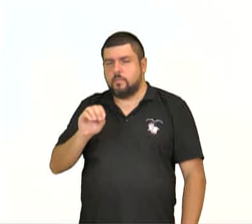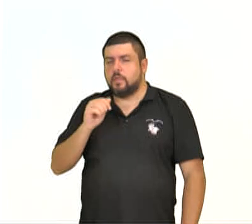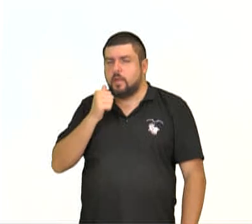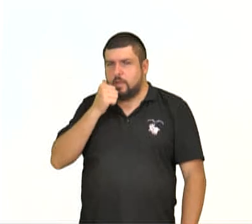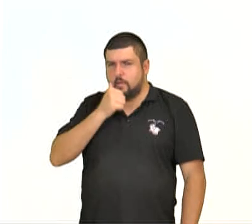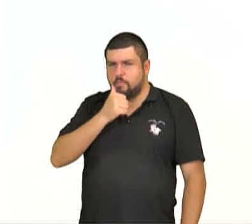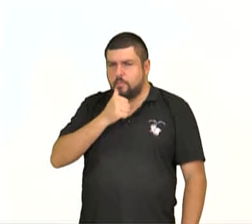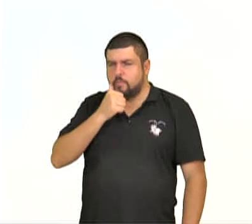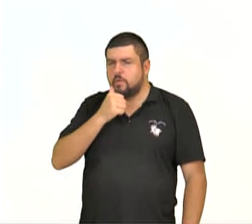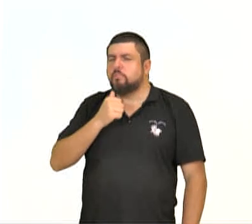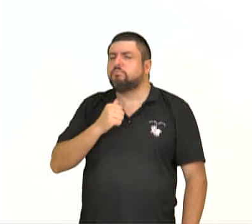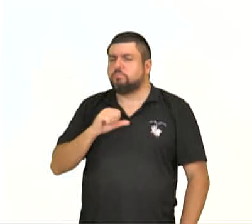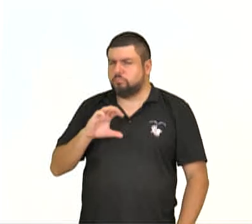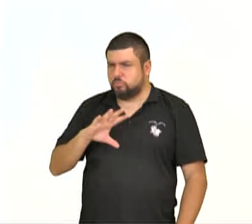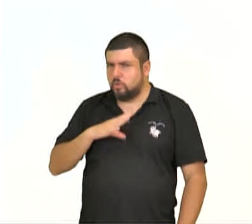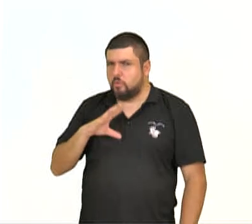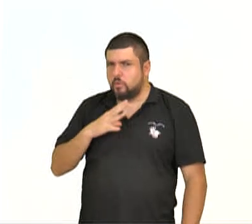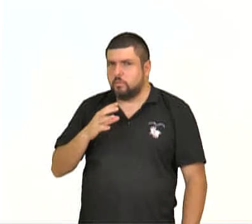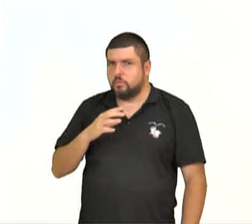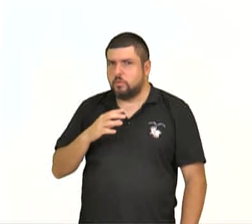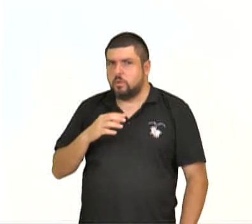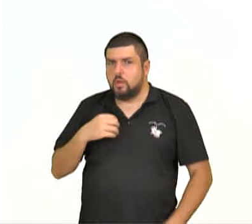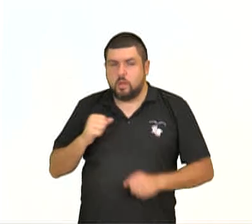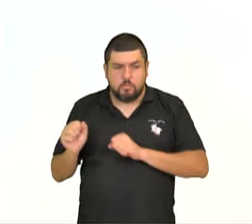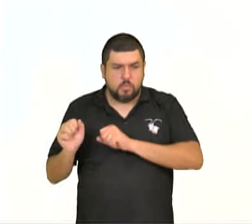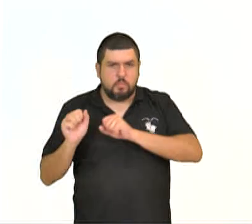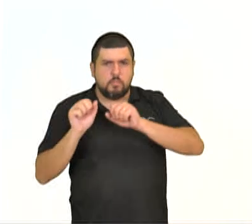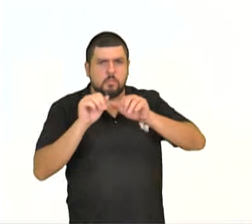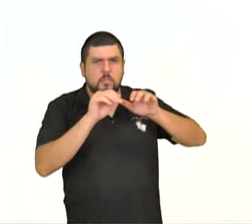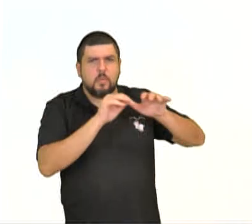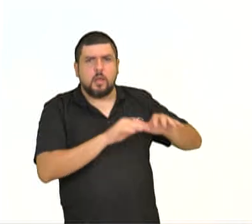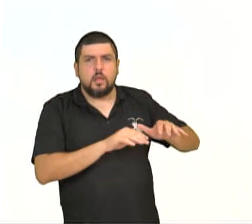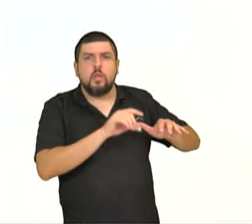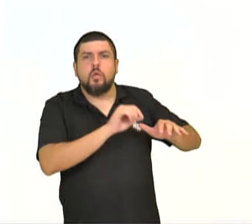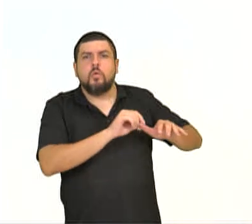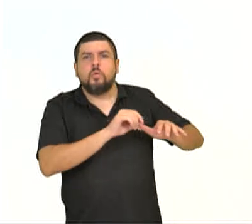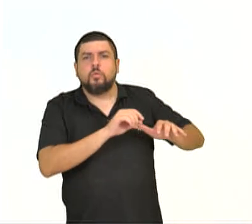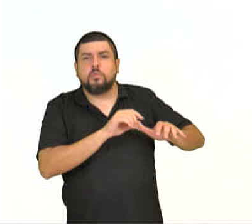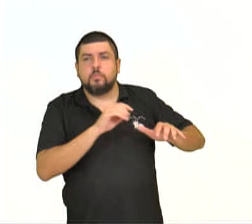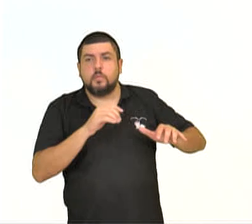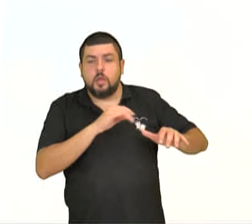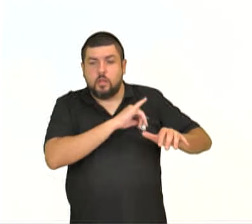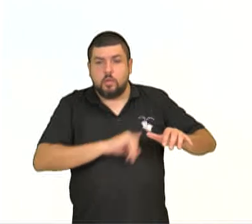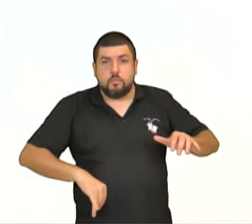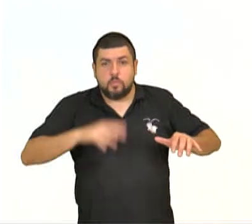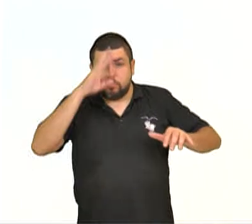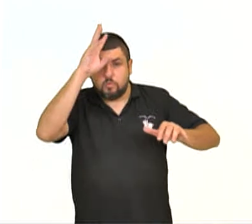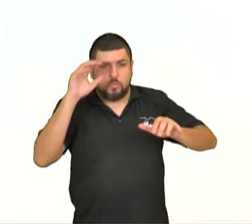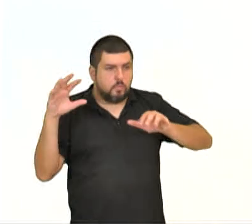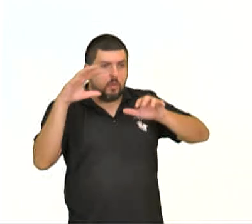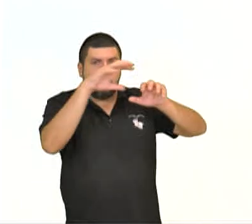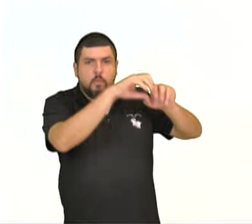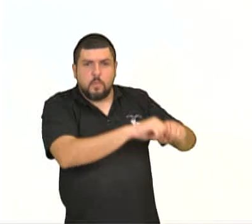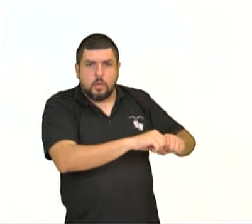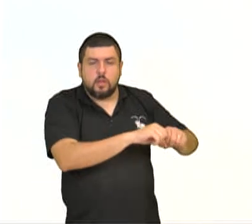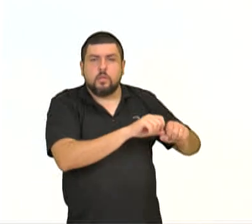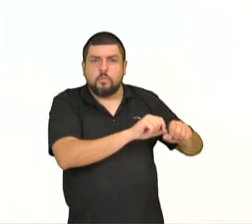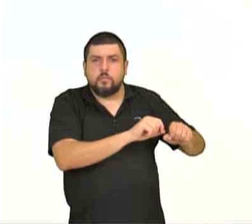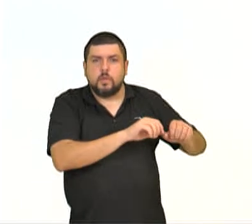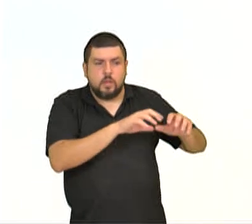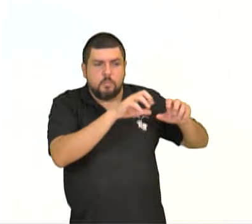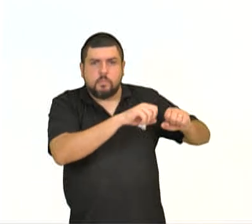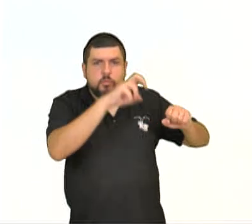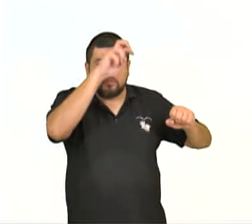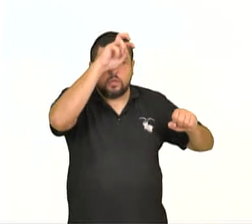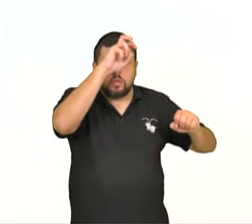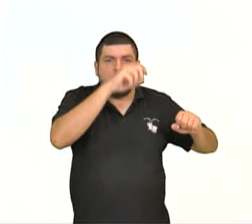Egito ali em Assuã, trouxe para casa a cabeça do Otávio Augusto, como uma espécie, que é o imperador romano da época,